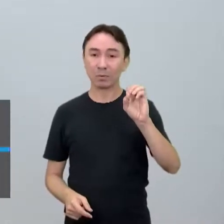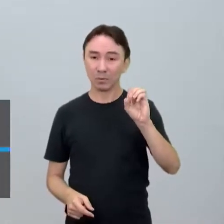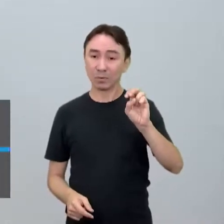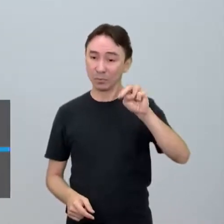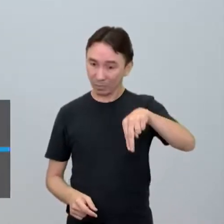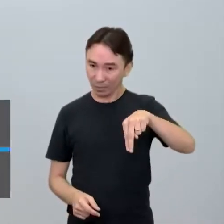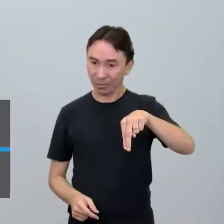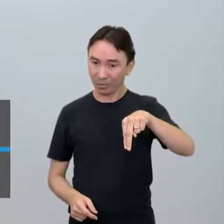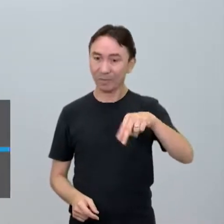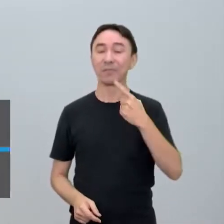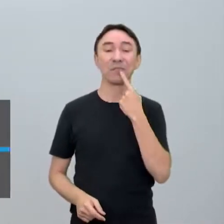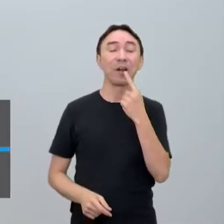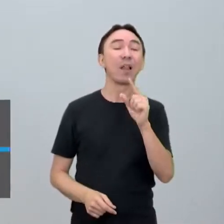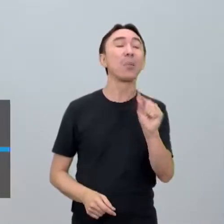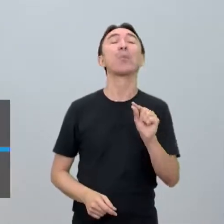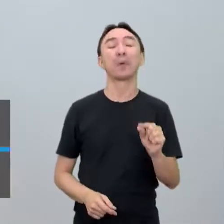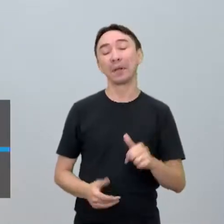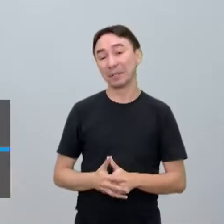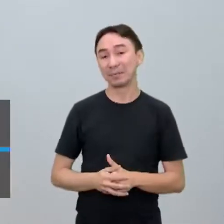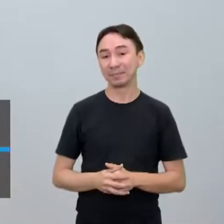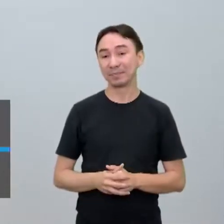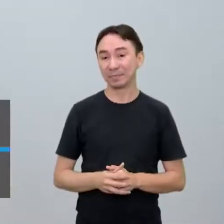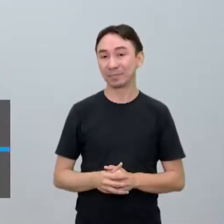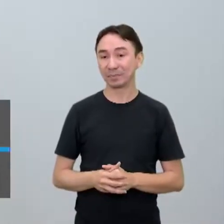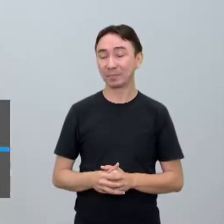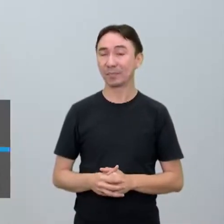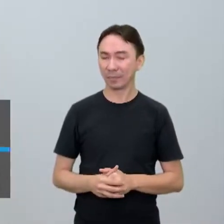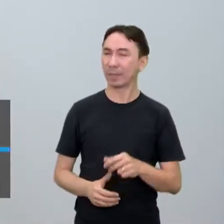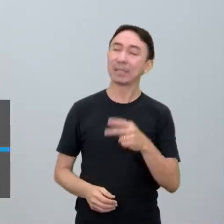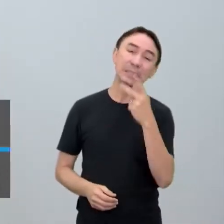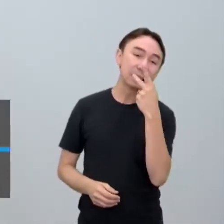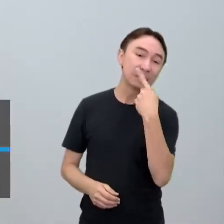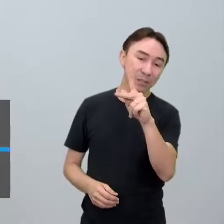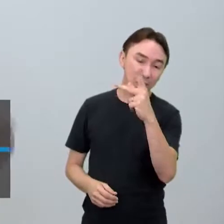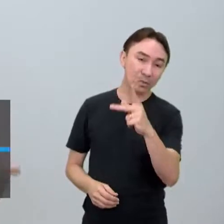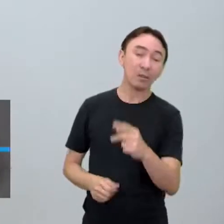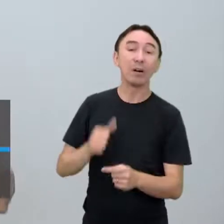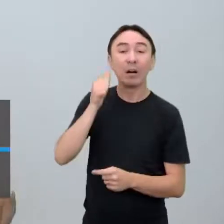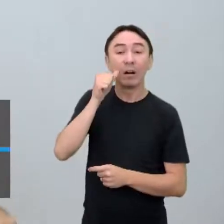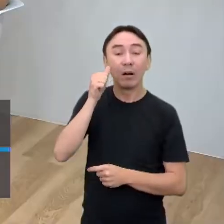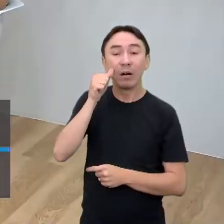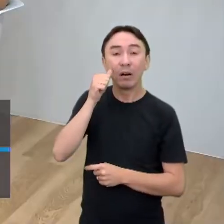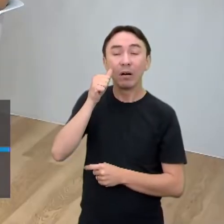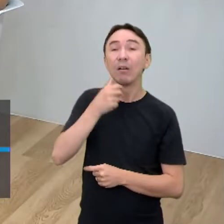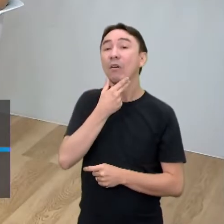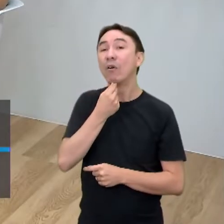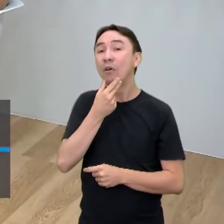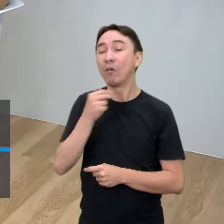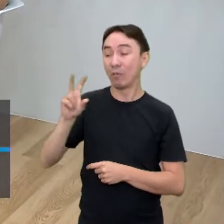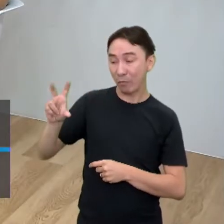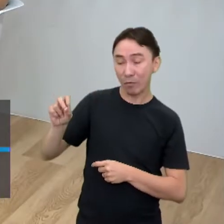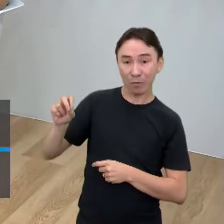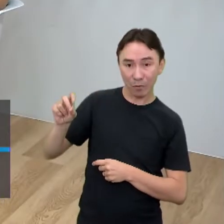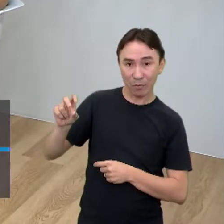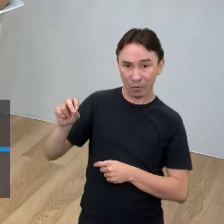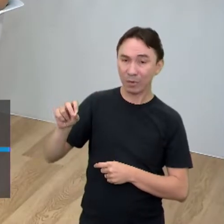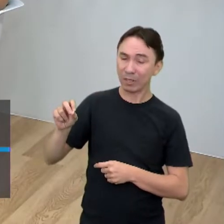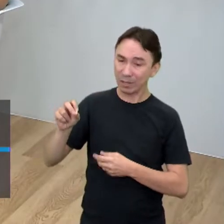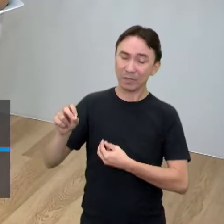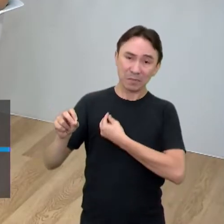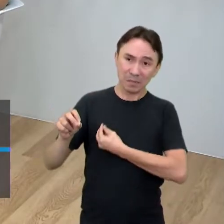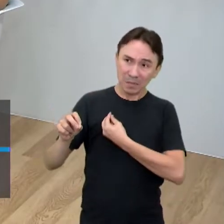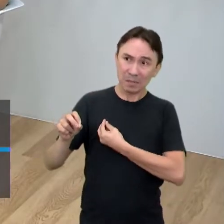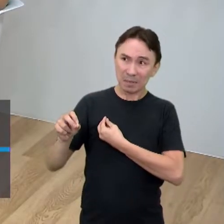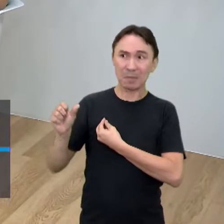tão forte, que quando ele fala assim, o seu avô viveu menos pior que seu bisavô. O seu pai